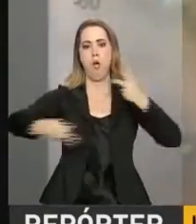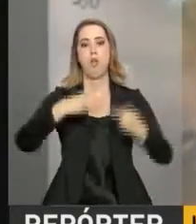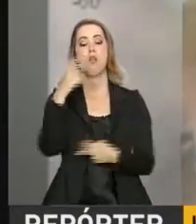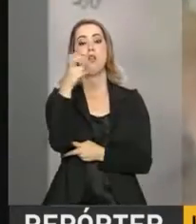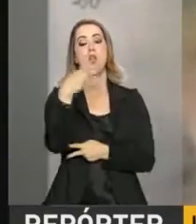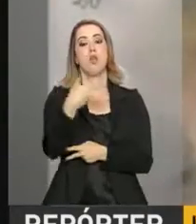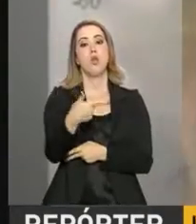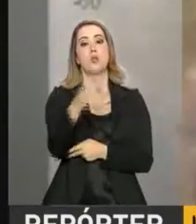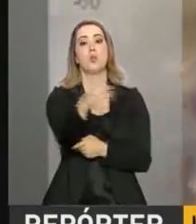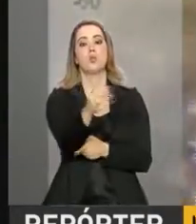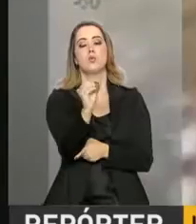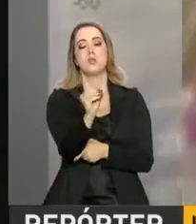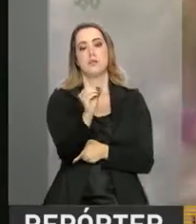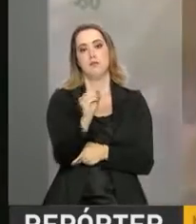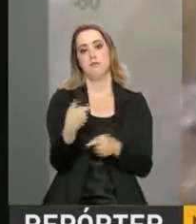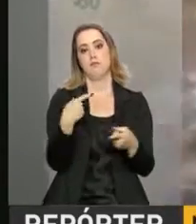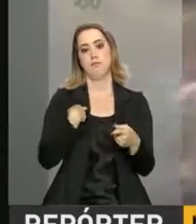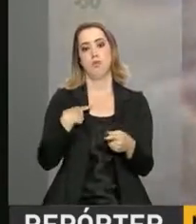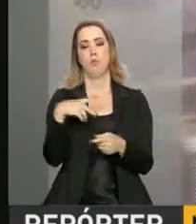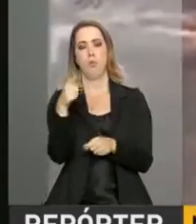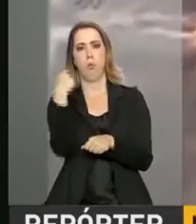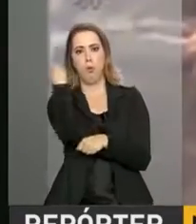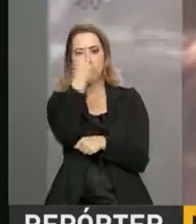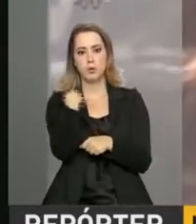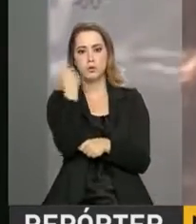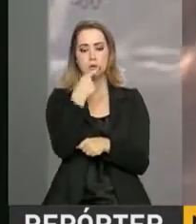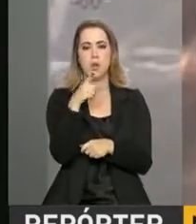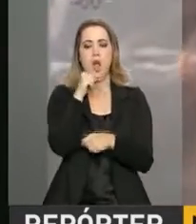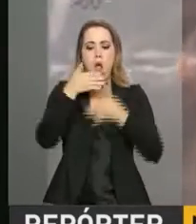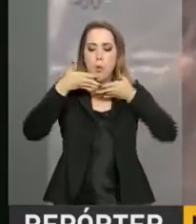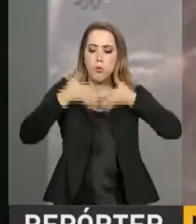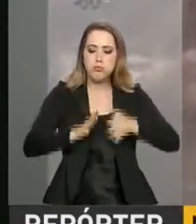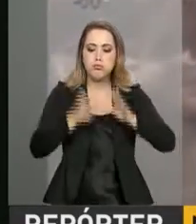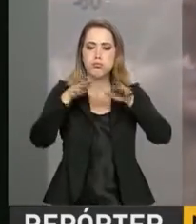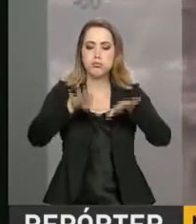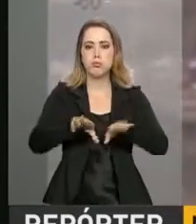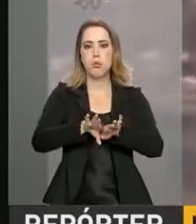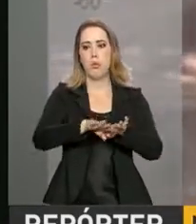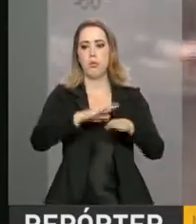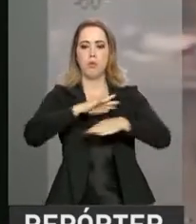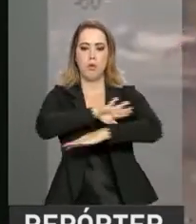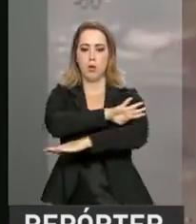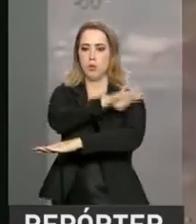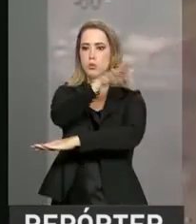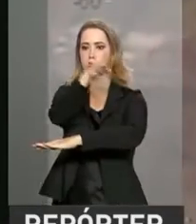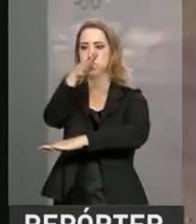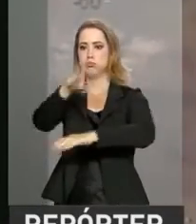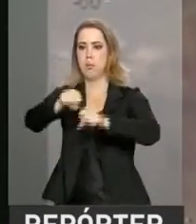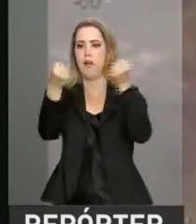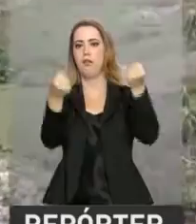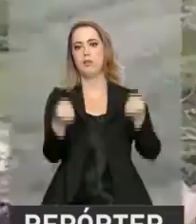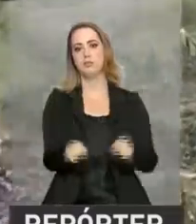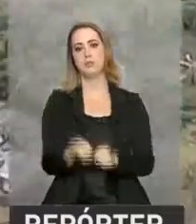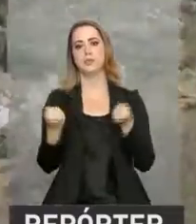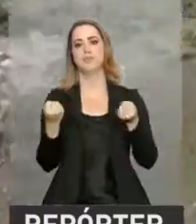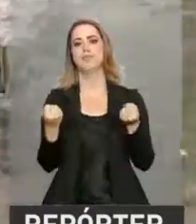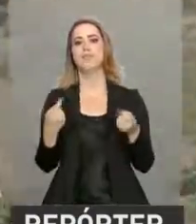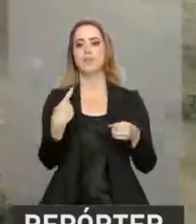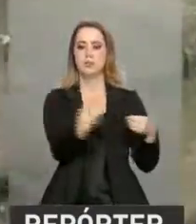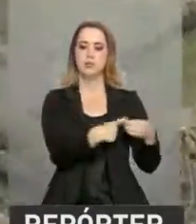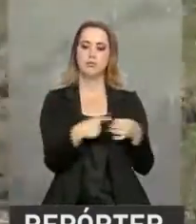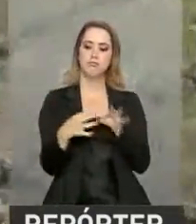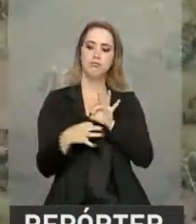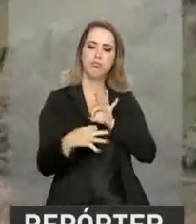km por hora. A força da água fez várias pontes desabar, isolando os acessos ao interior do